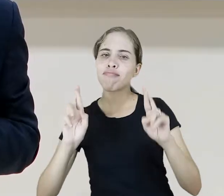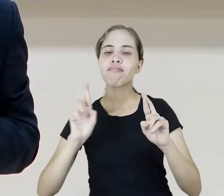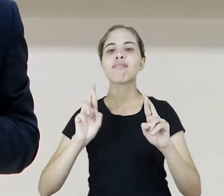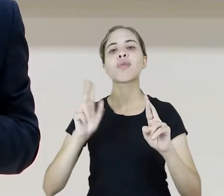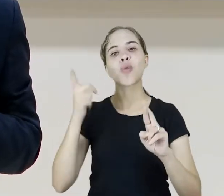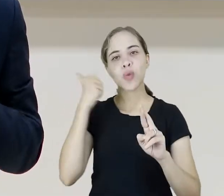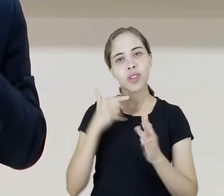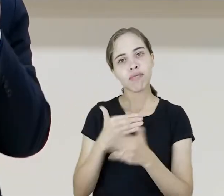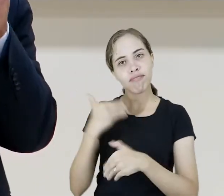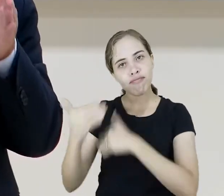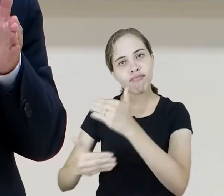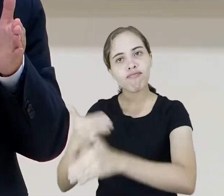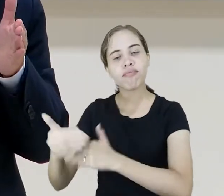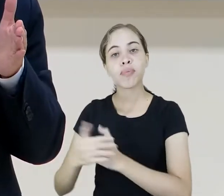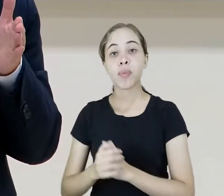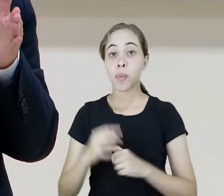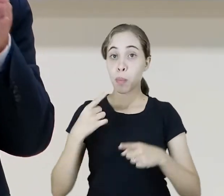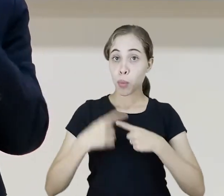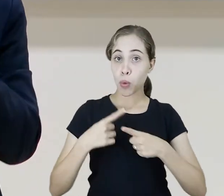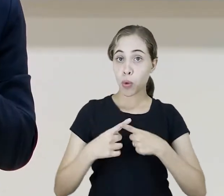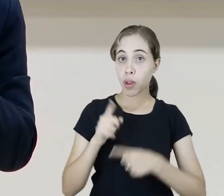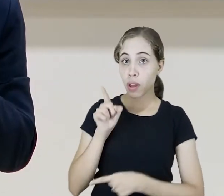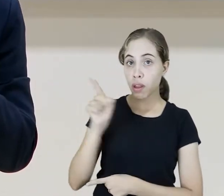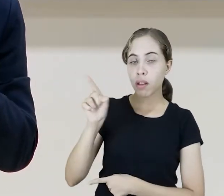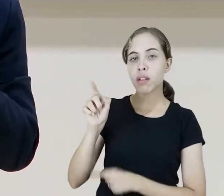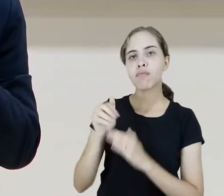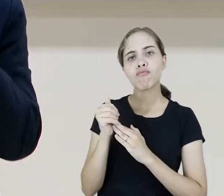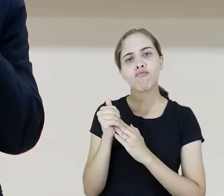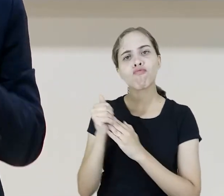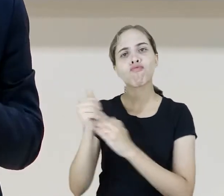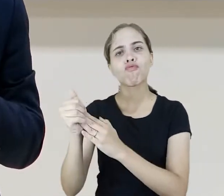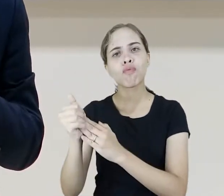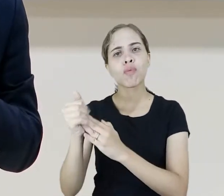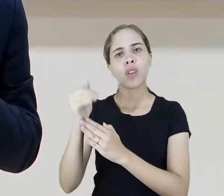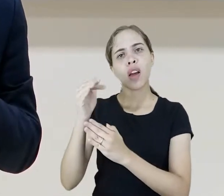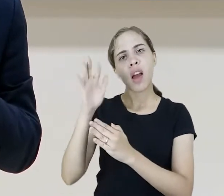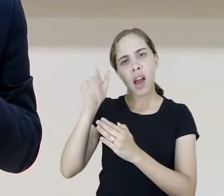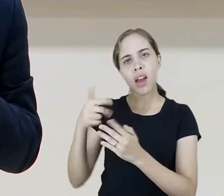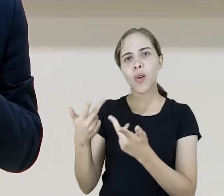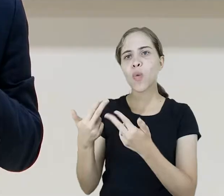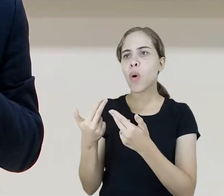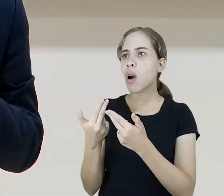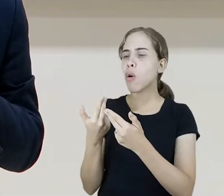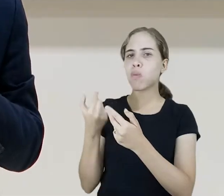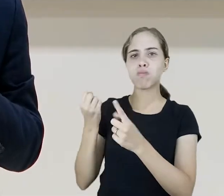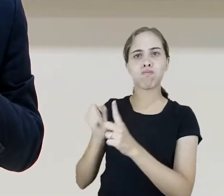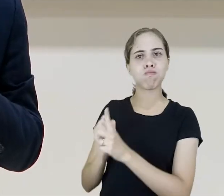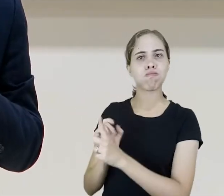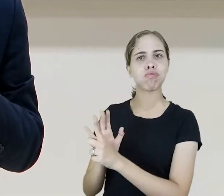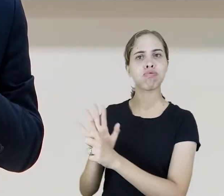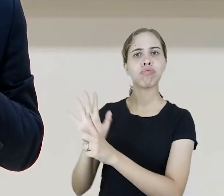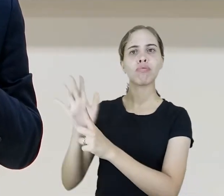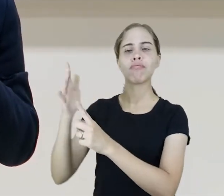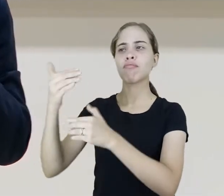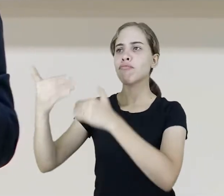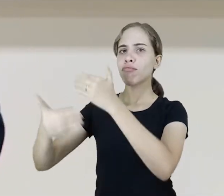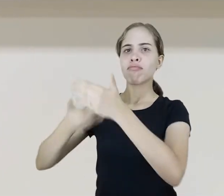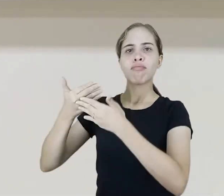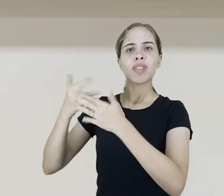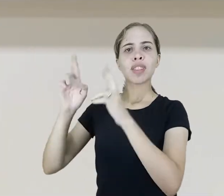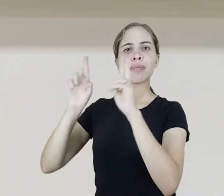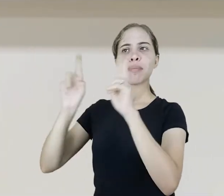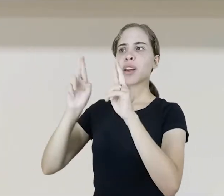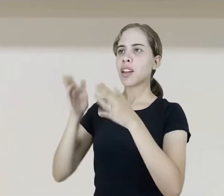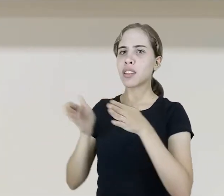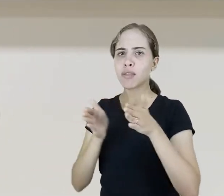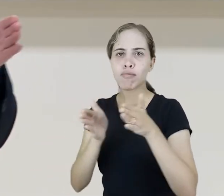seguir avante, porque Ele conduz à fonte da esperança, que é Jesus Cristo. Ele